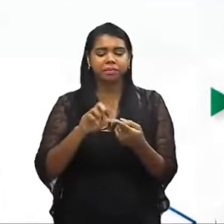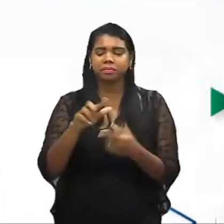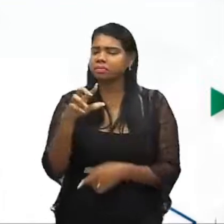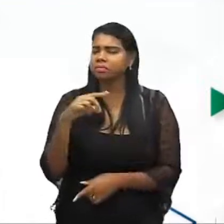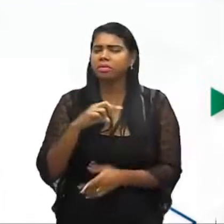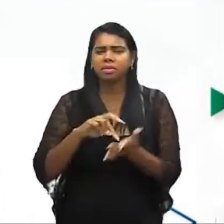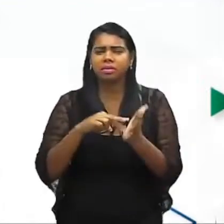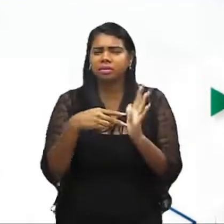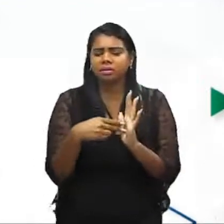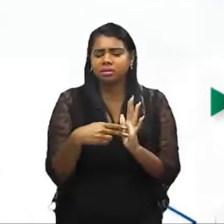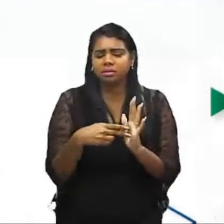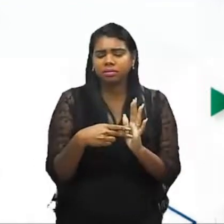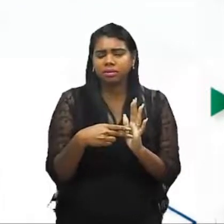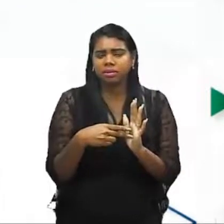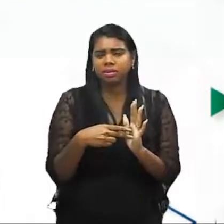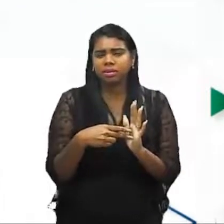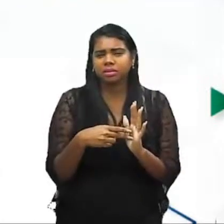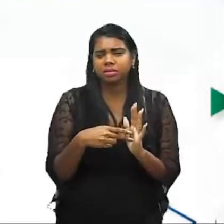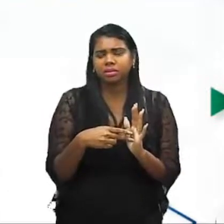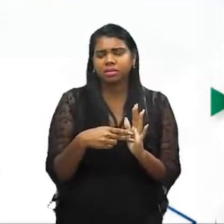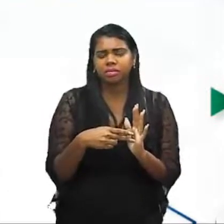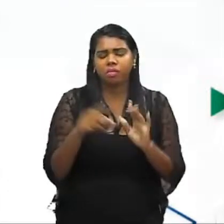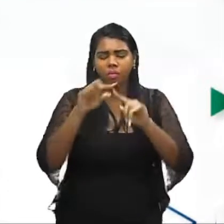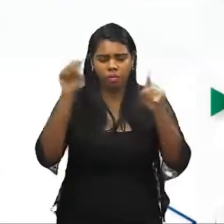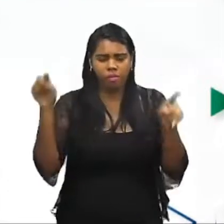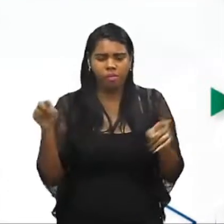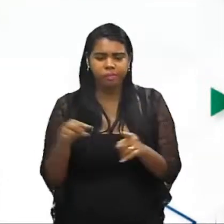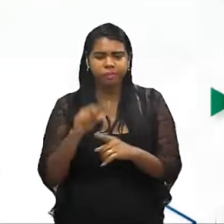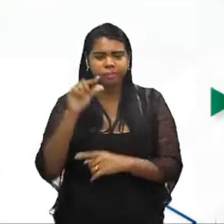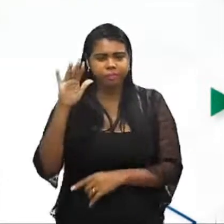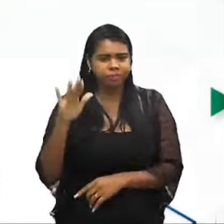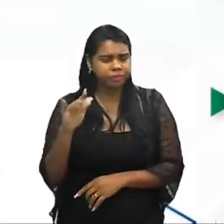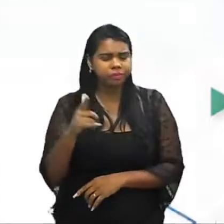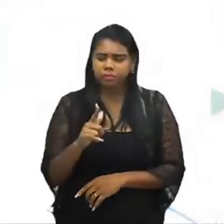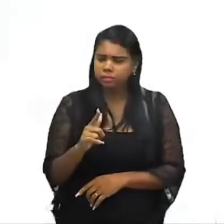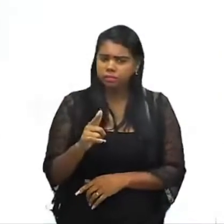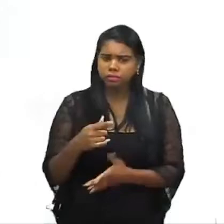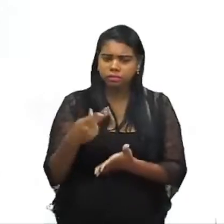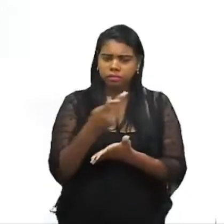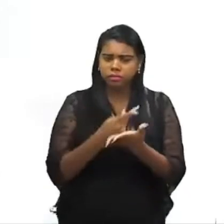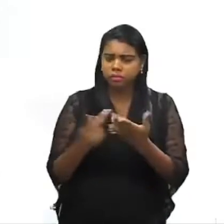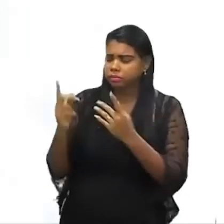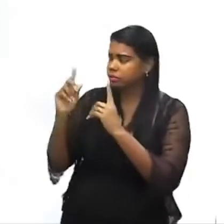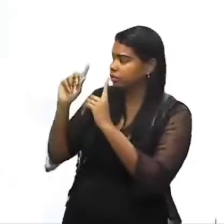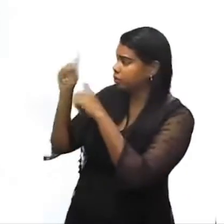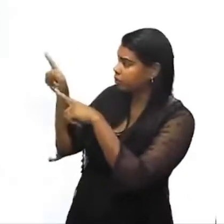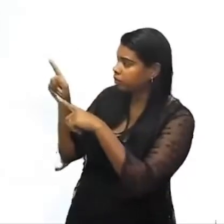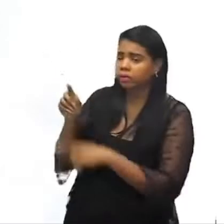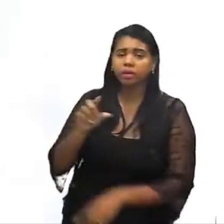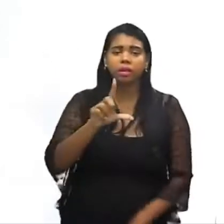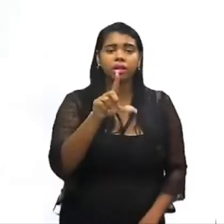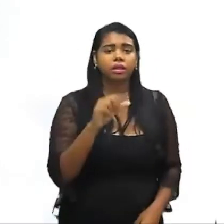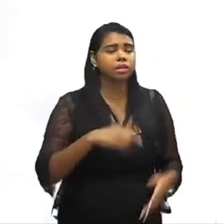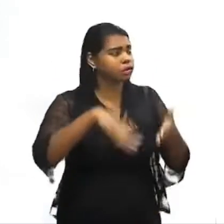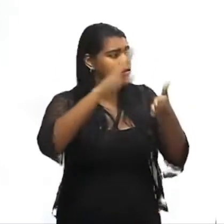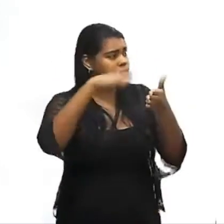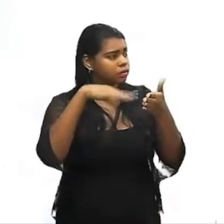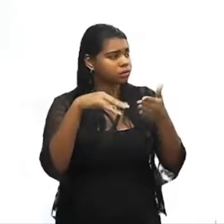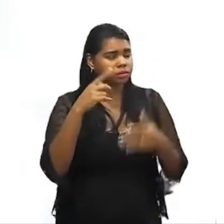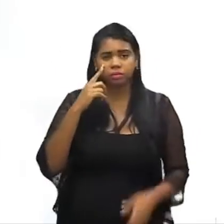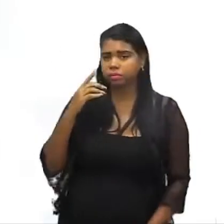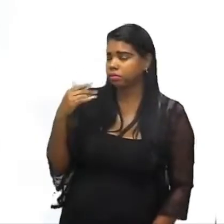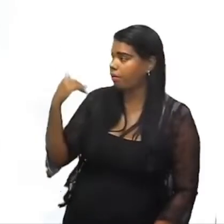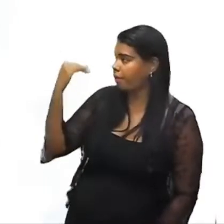seja um quadro inferior, não é isso, mas simplicidade na forma, no que ele escolhe pintar. Aqui também no primeiro